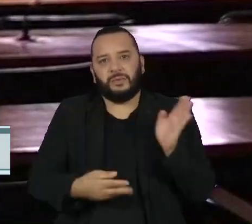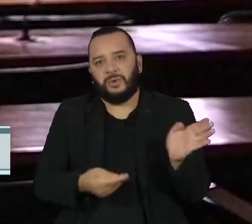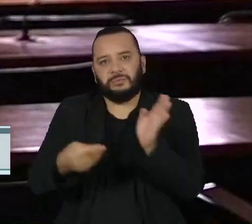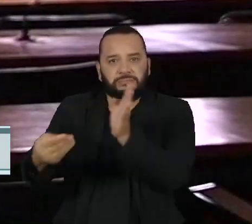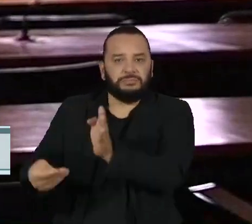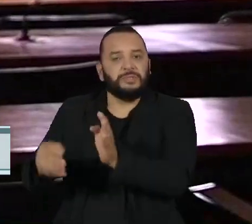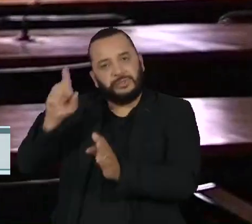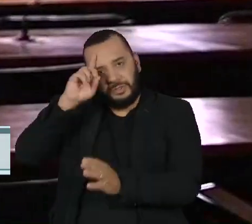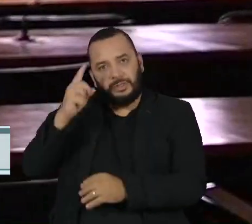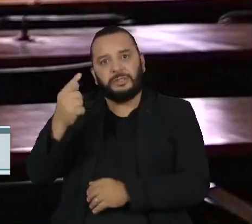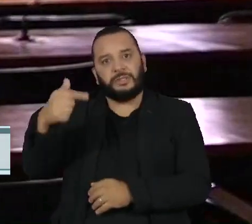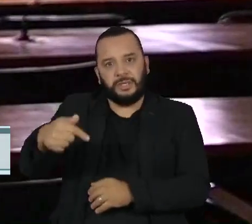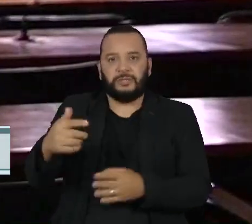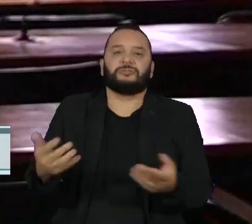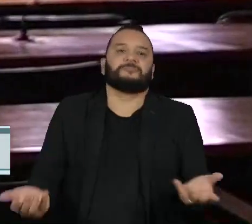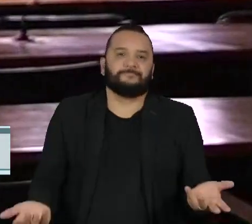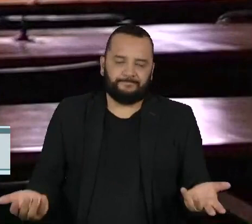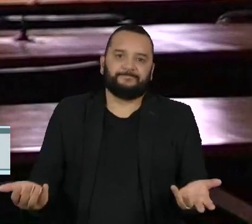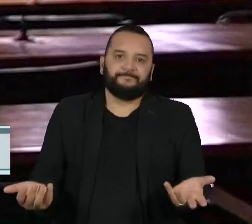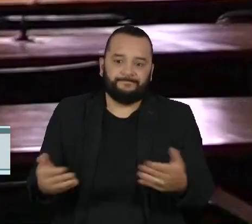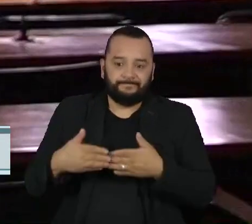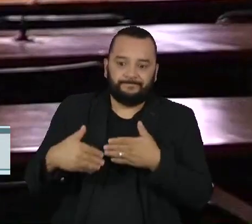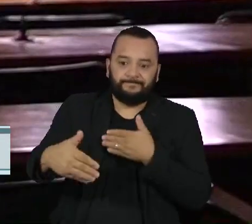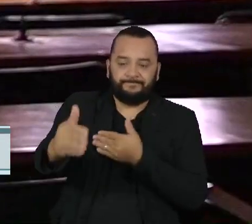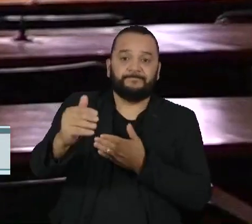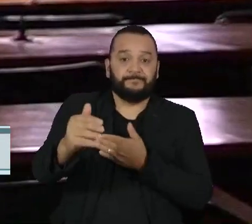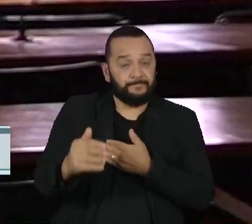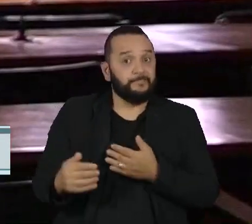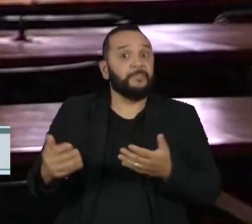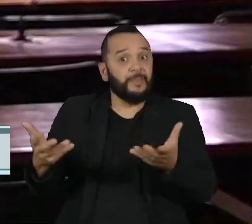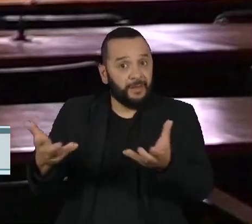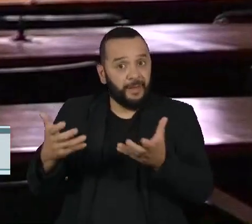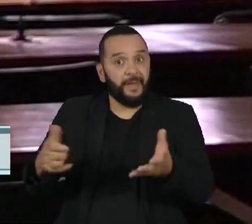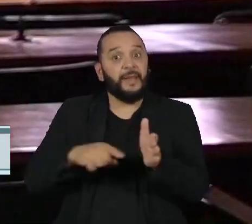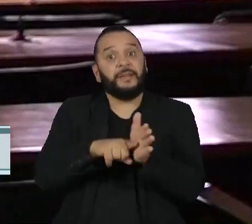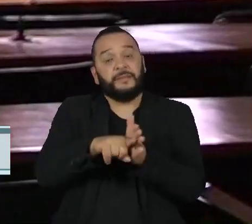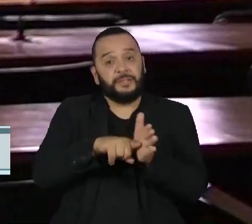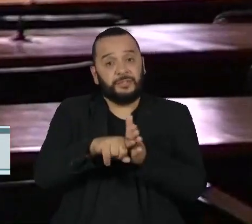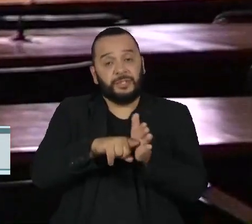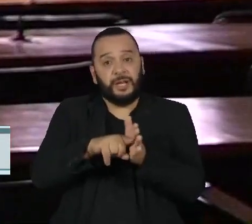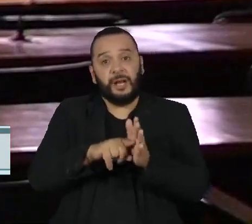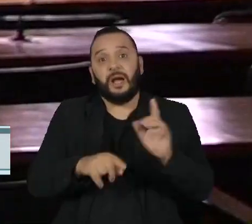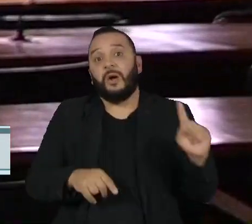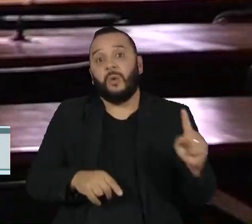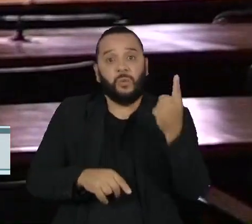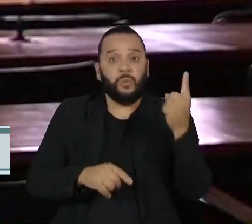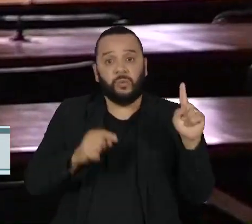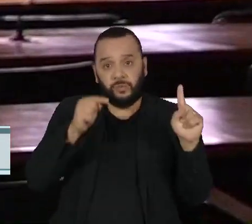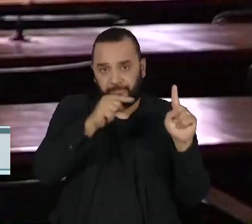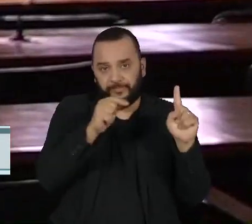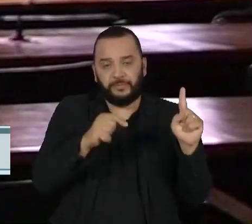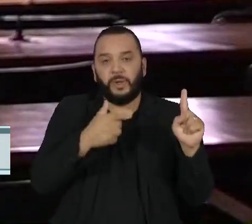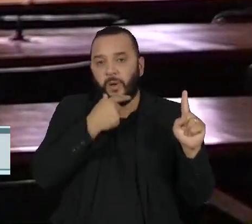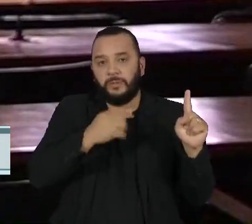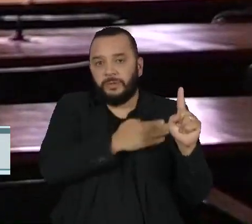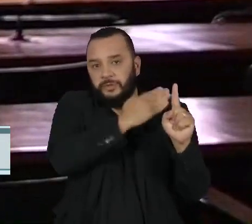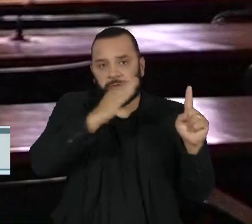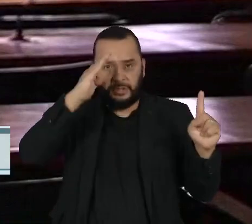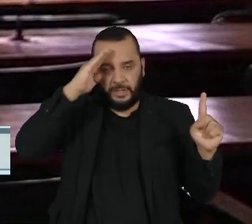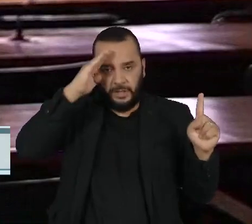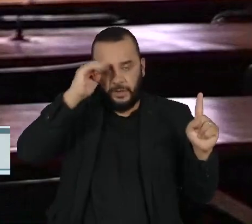dia 17 a expectativa de indiciamento de pelo menos um dos investigados o General